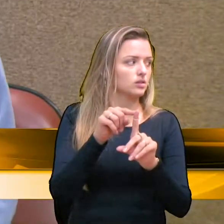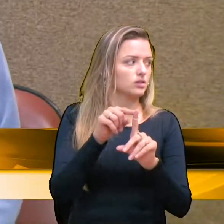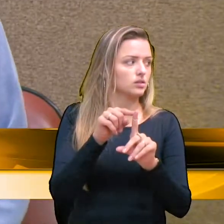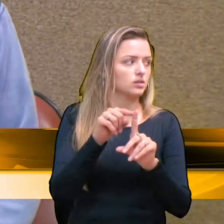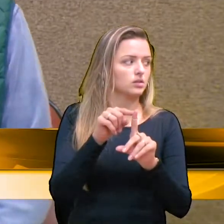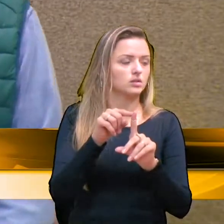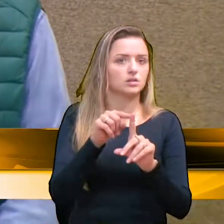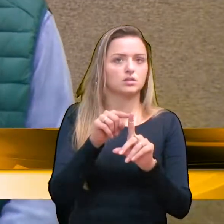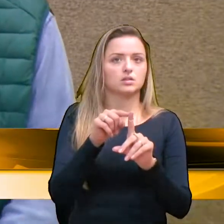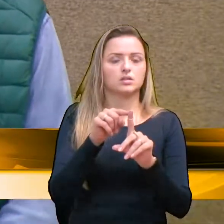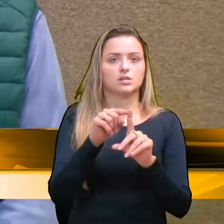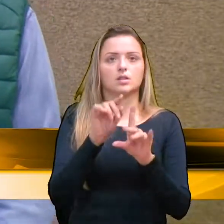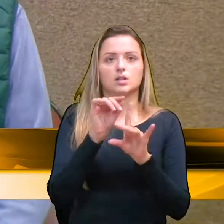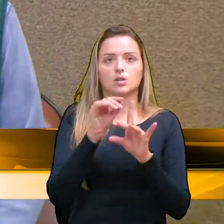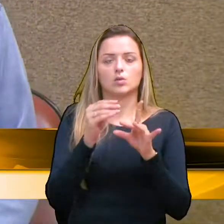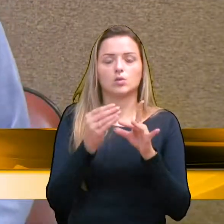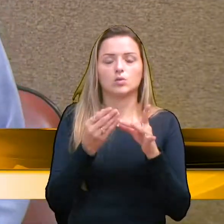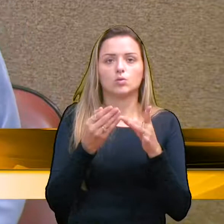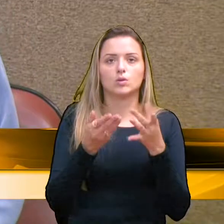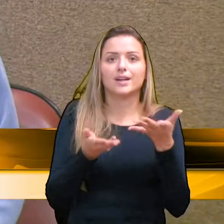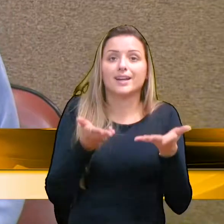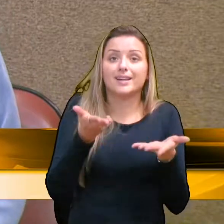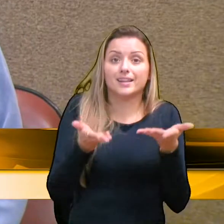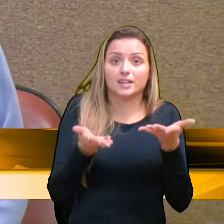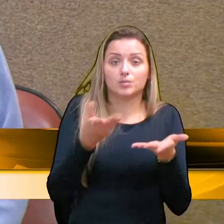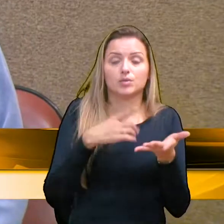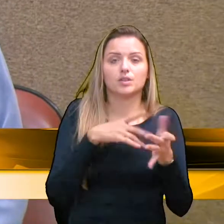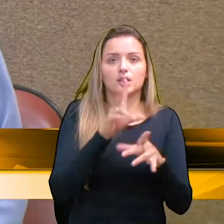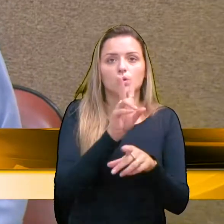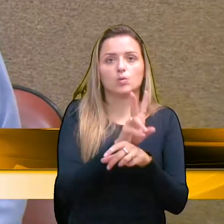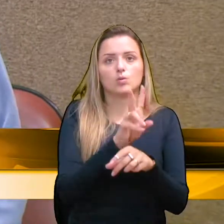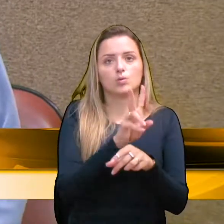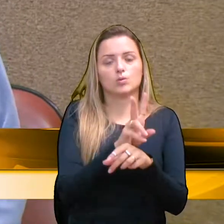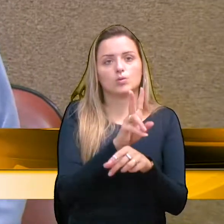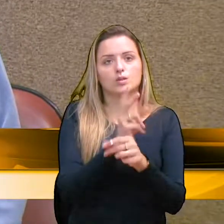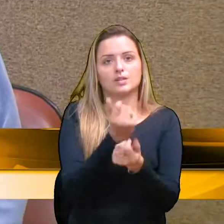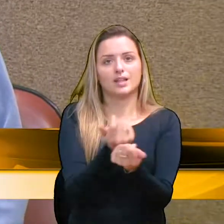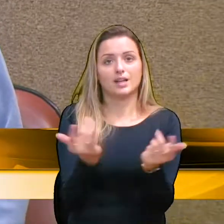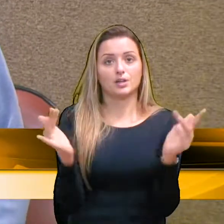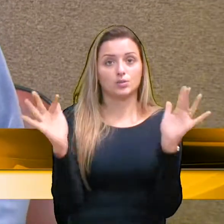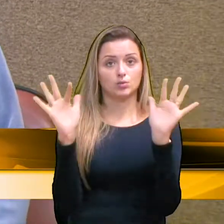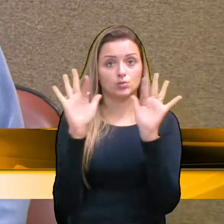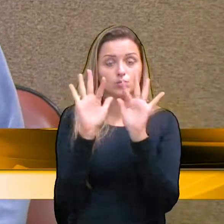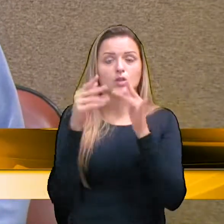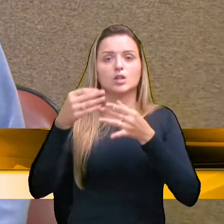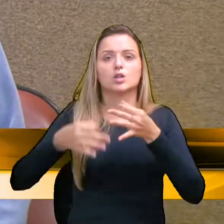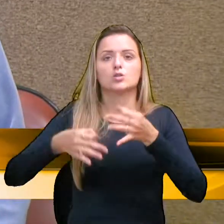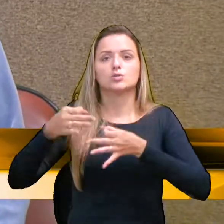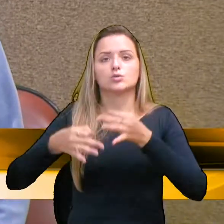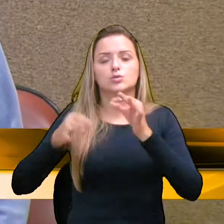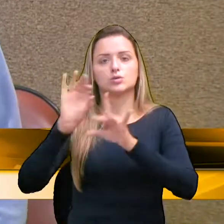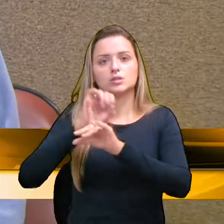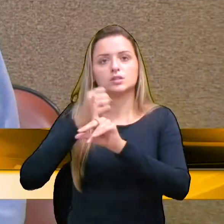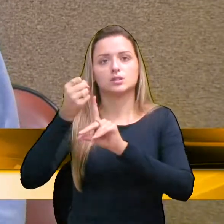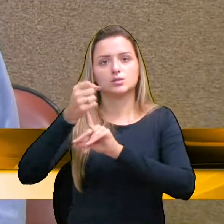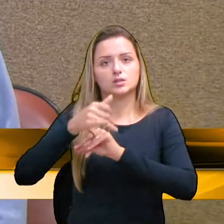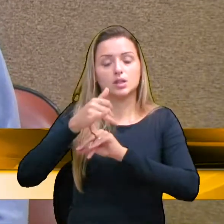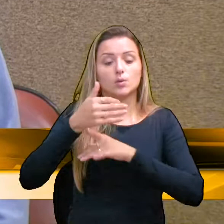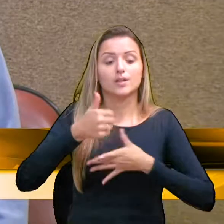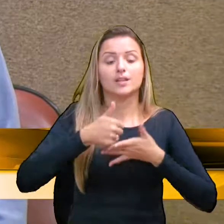O desafio é a busca de um equilíbrio entre a proteção ambiental, justiça social e viabilidade